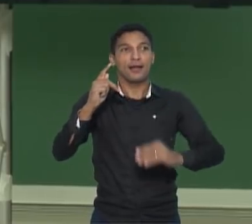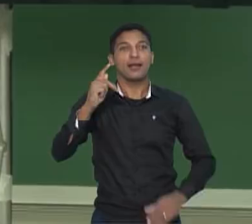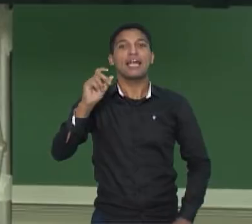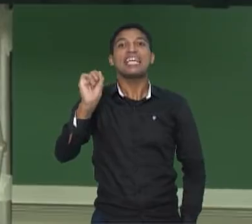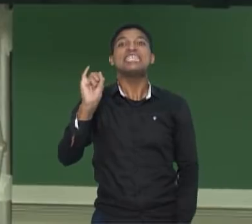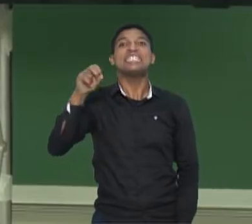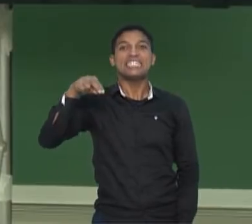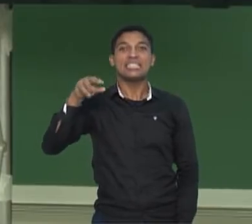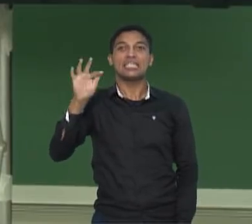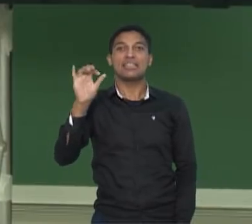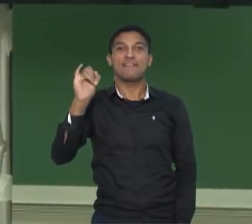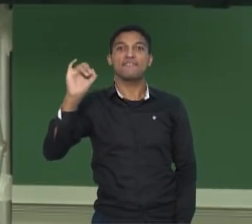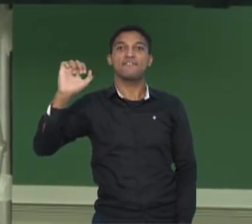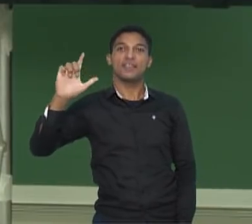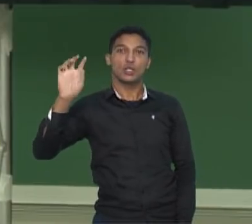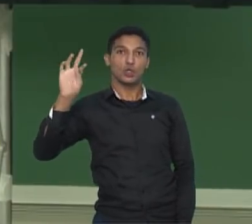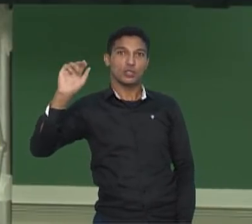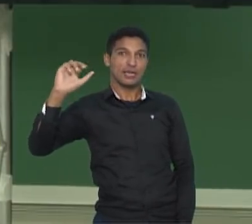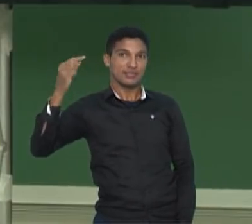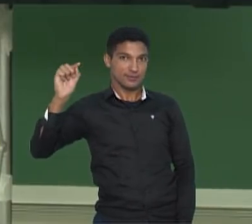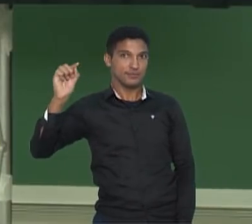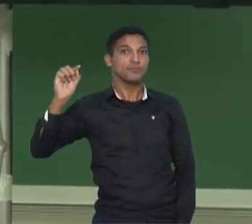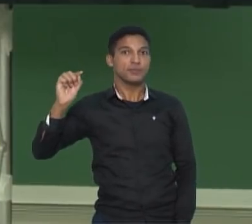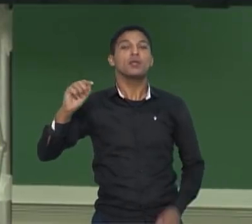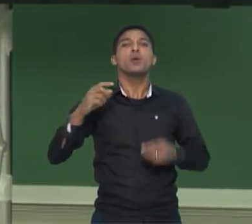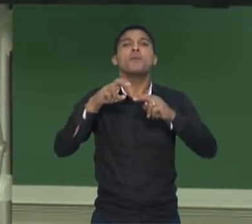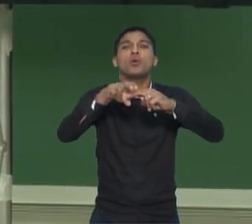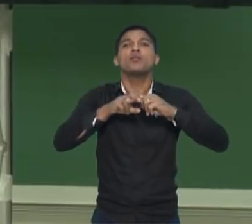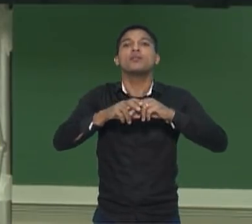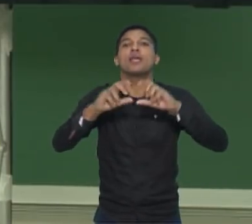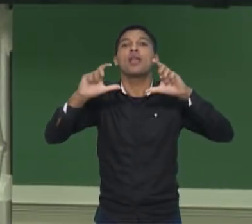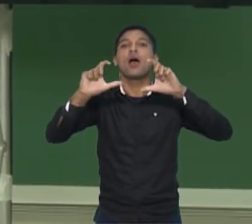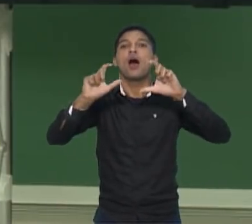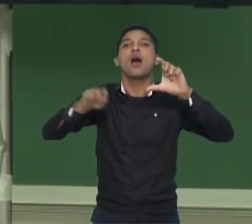várias etapas e transformações.